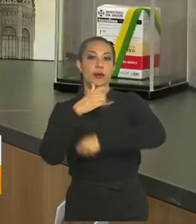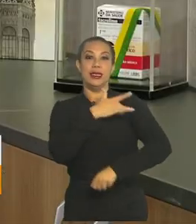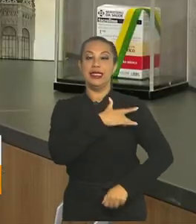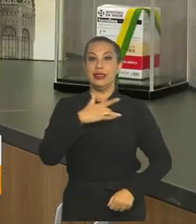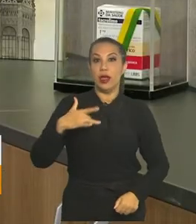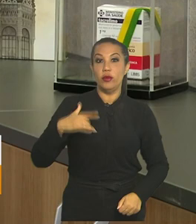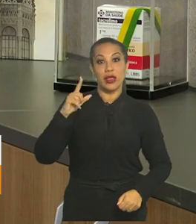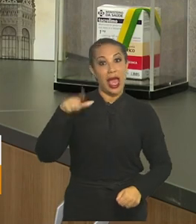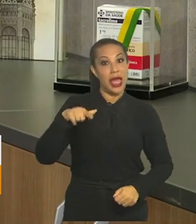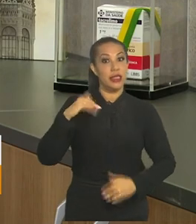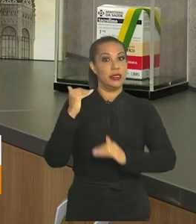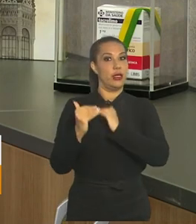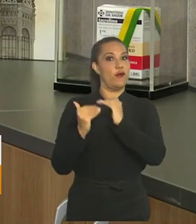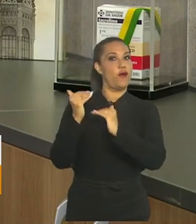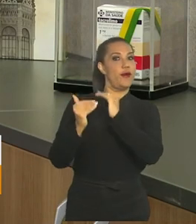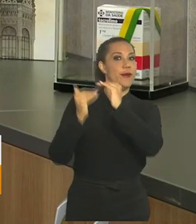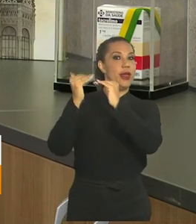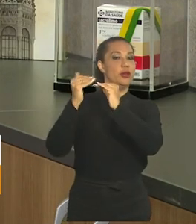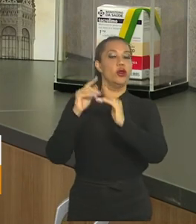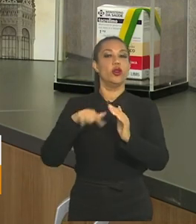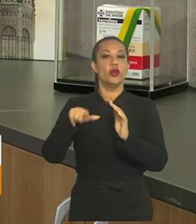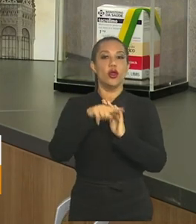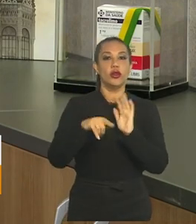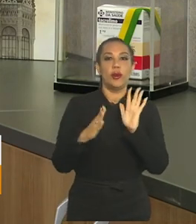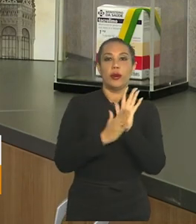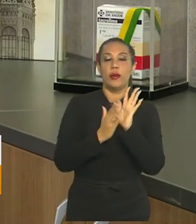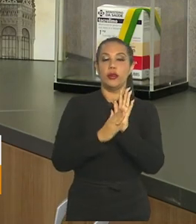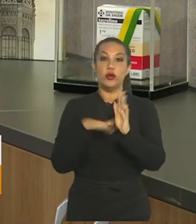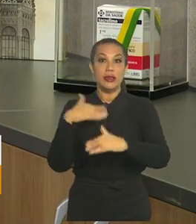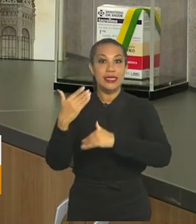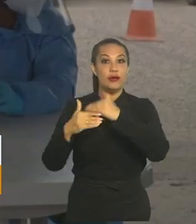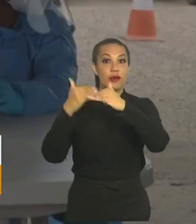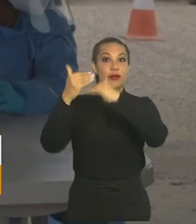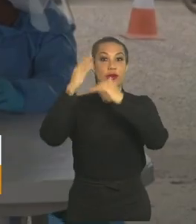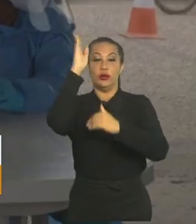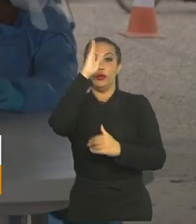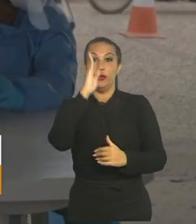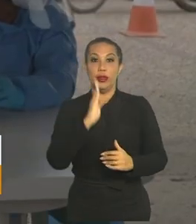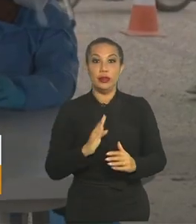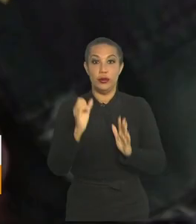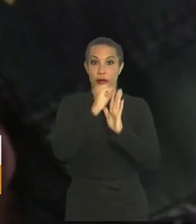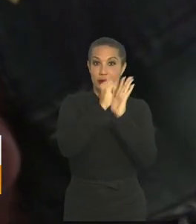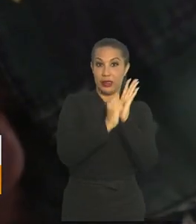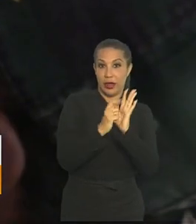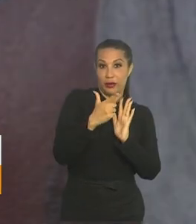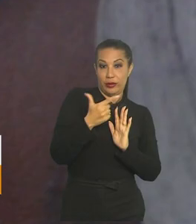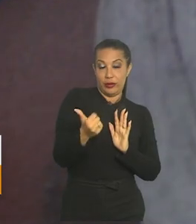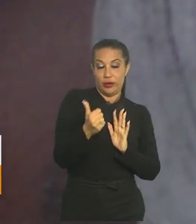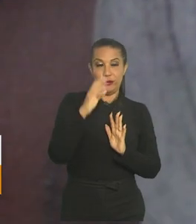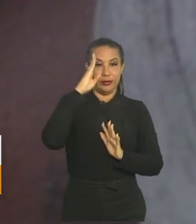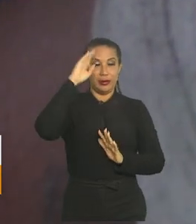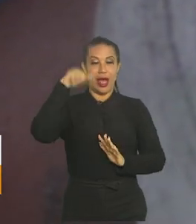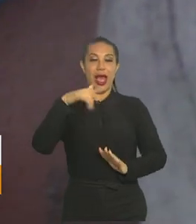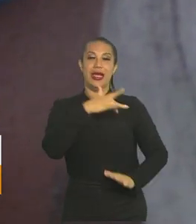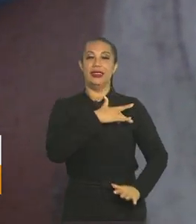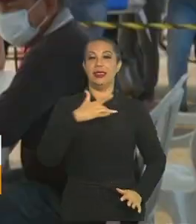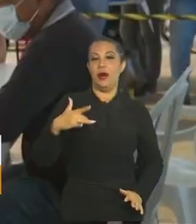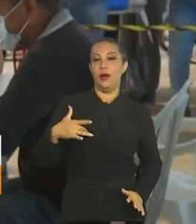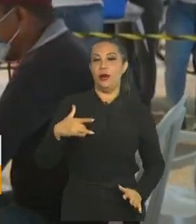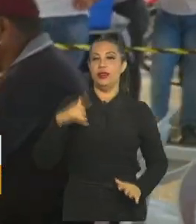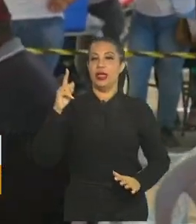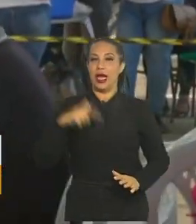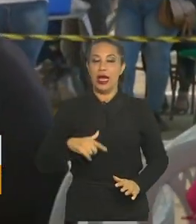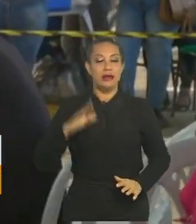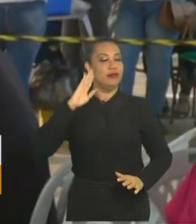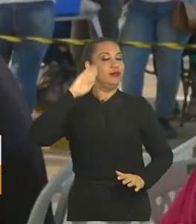é desenvolvimento. A gente está propondo que um dos motores do desenvolvimento do Brasil no século XXI seja a saúde, seja o